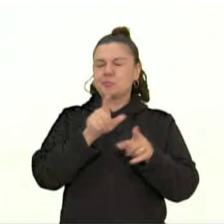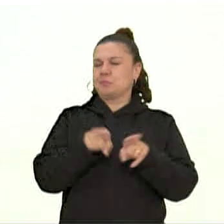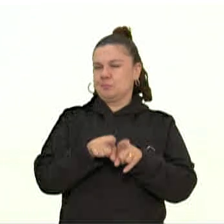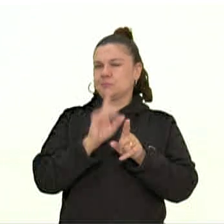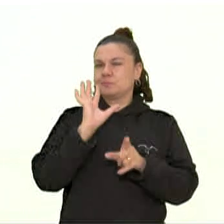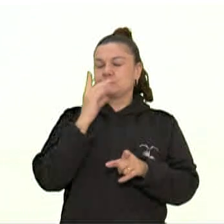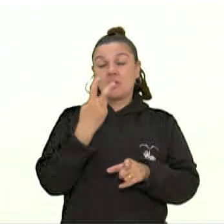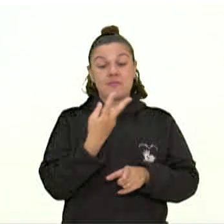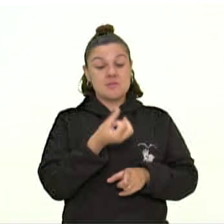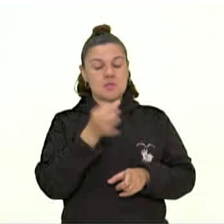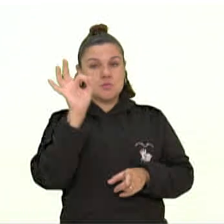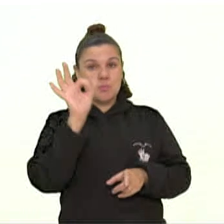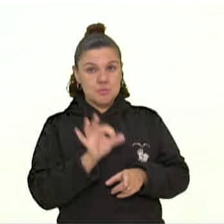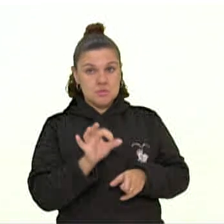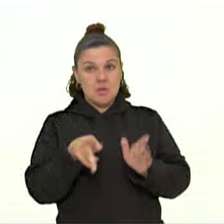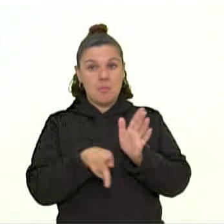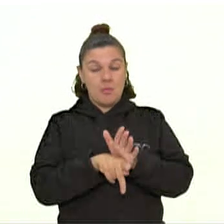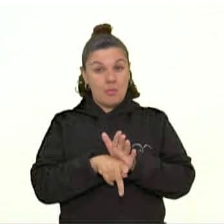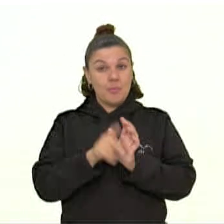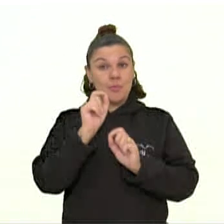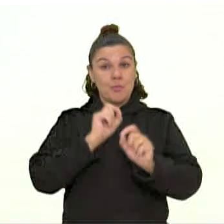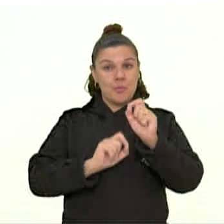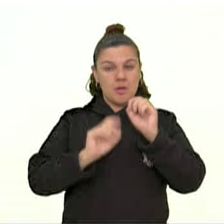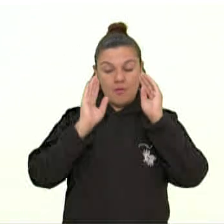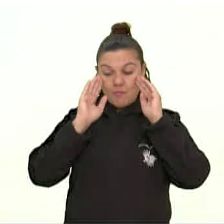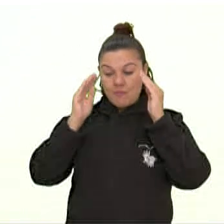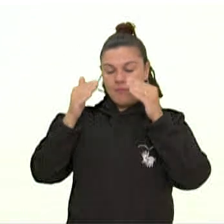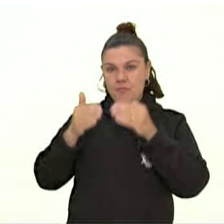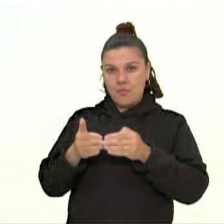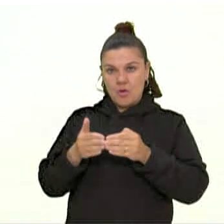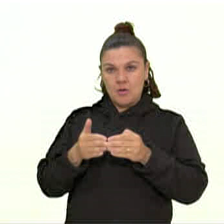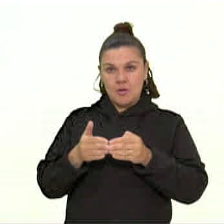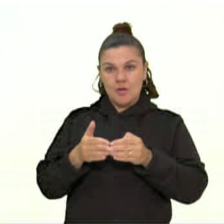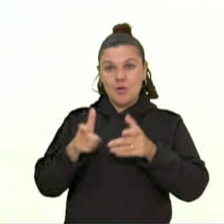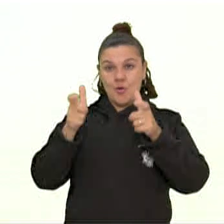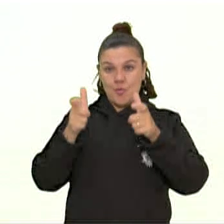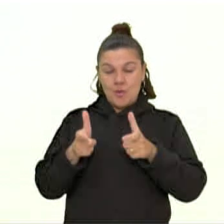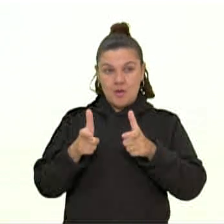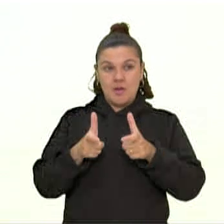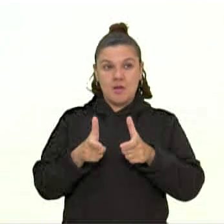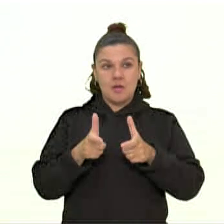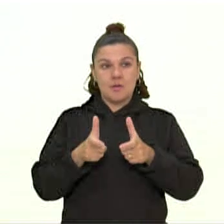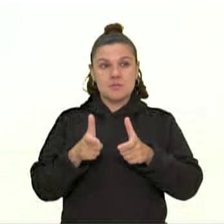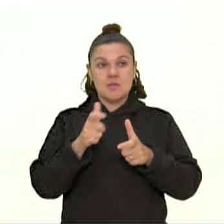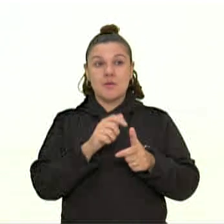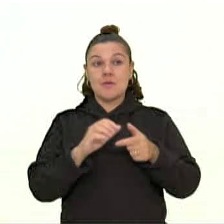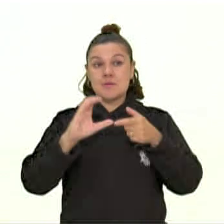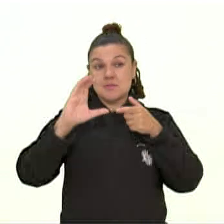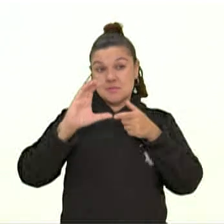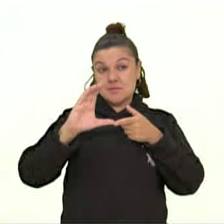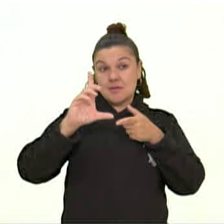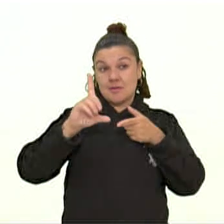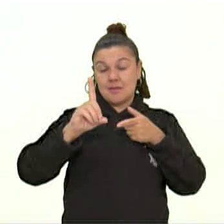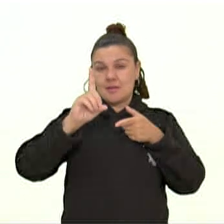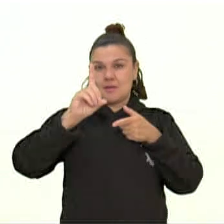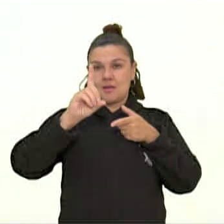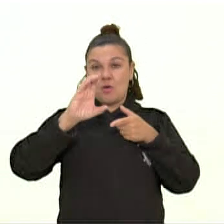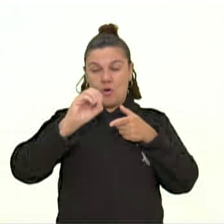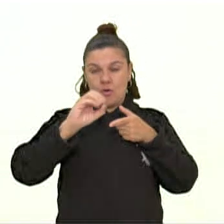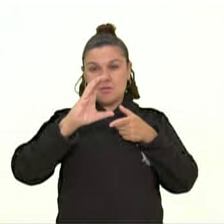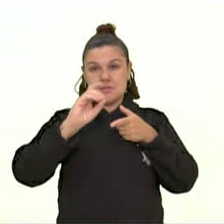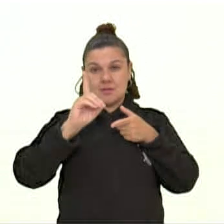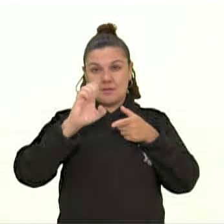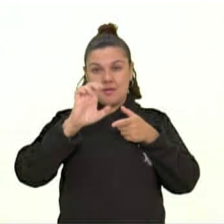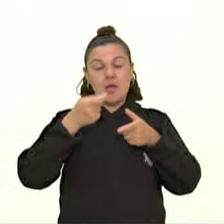ocorre. 26% é em direção aos países de alto rendimento da OCDE, que é essa Organização da Cooperação e